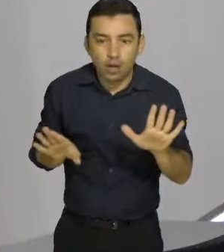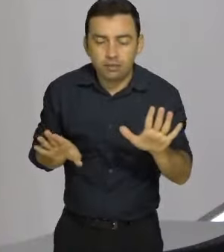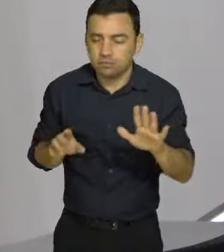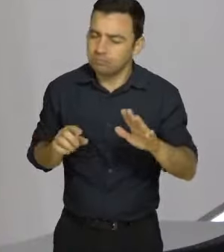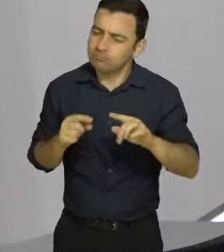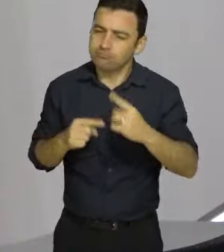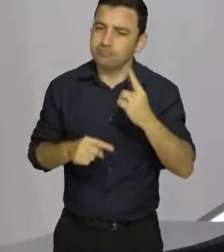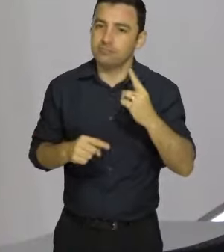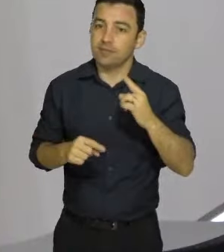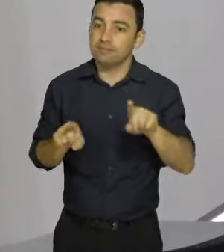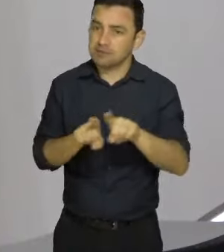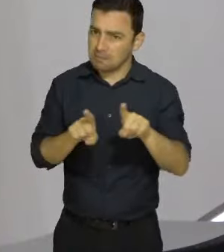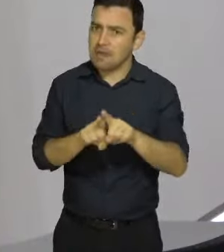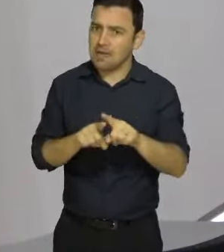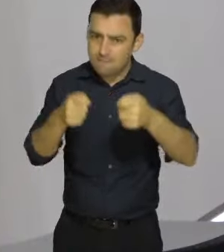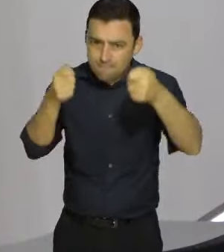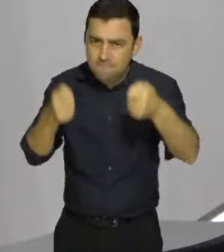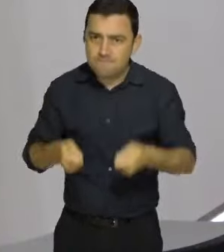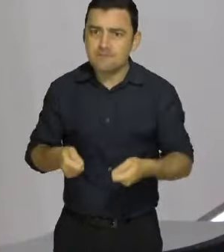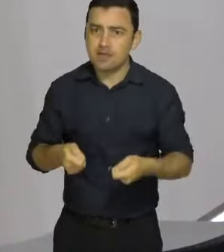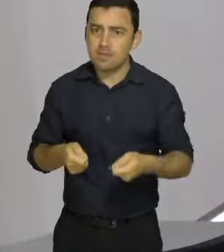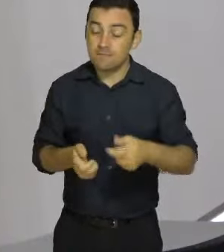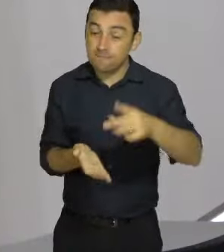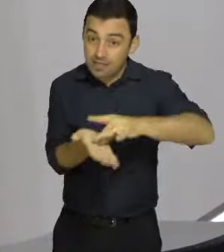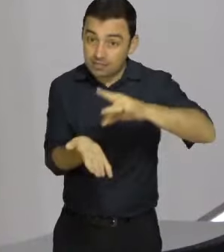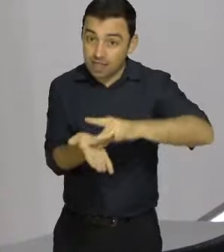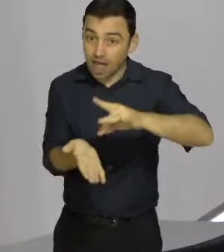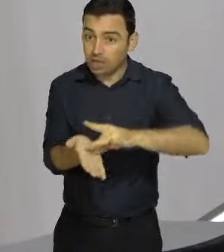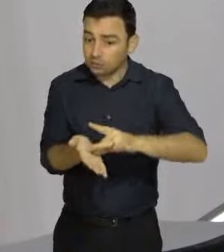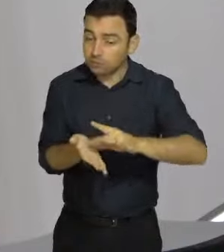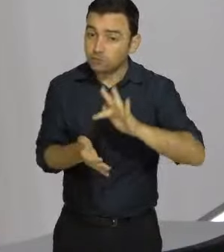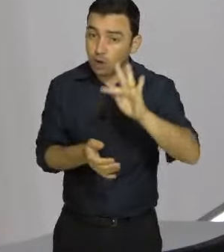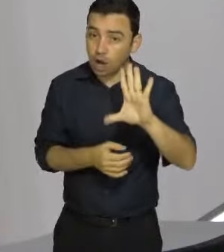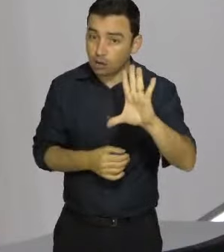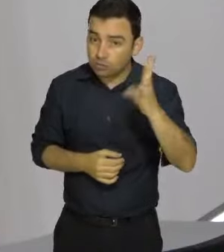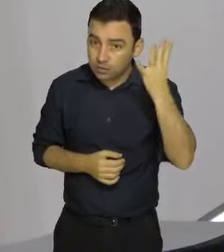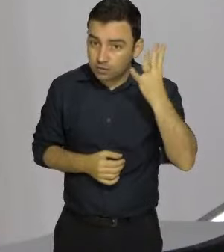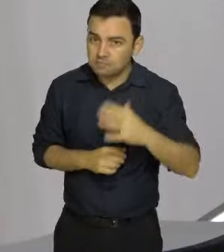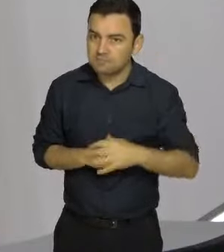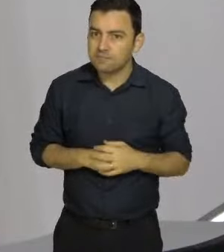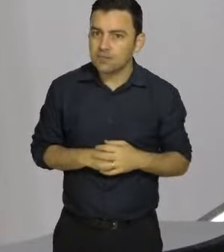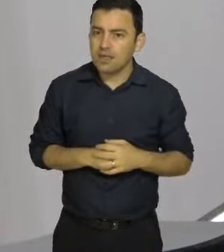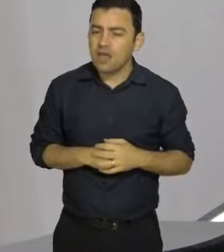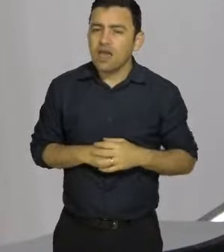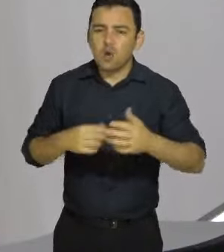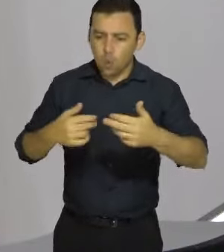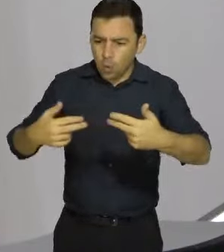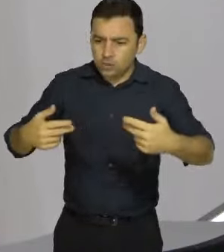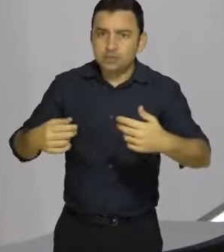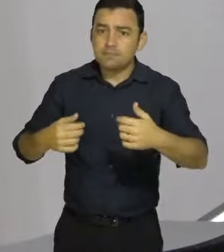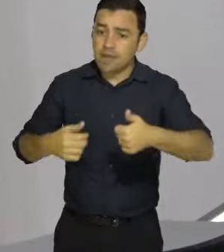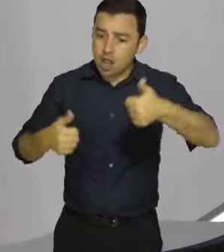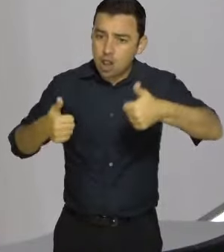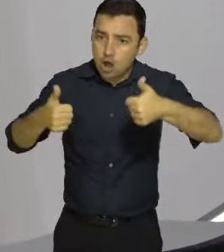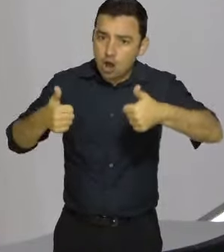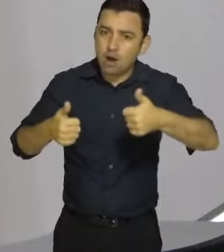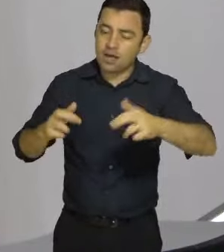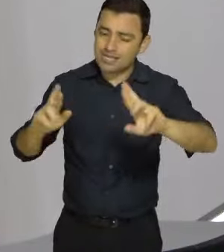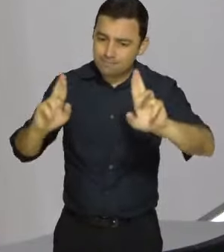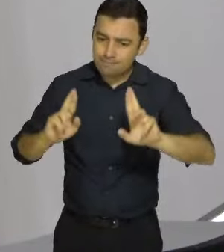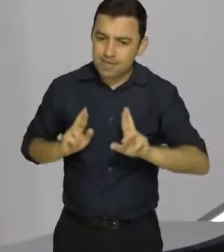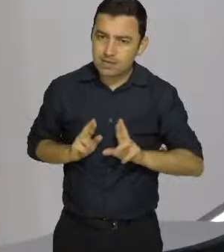se concretize de forma mais efetiva, em condições mais respeitosas